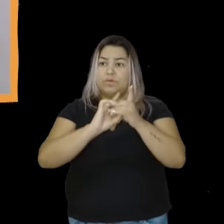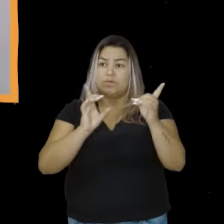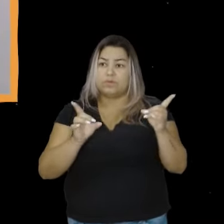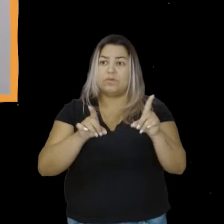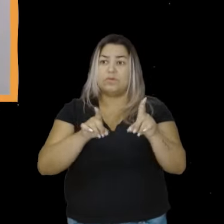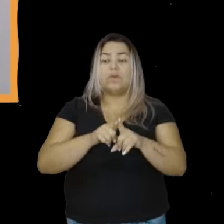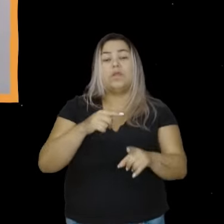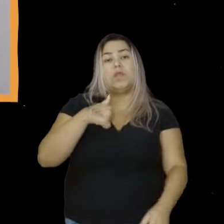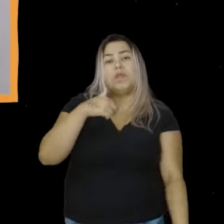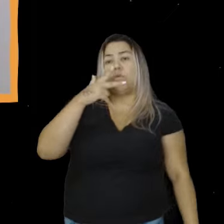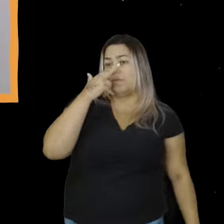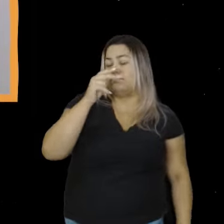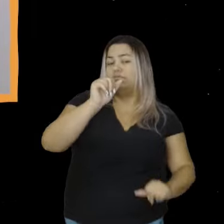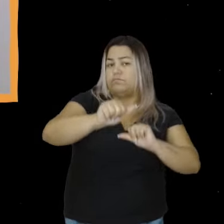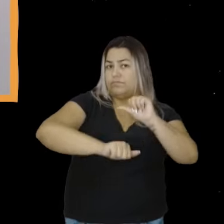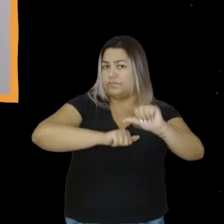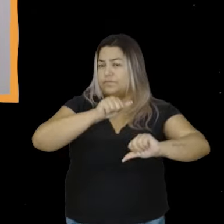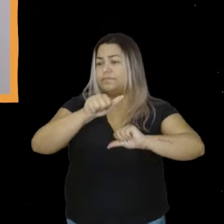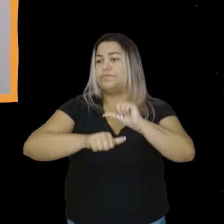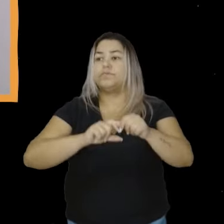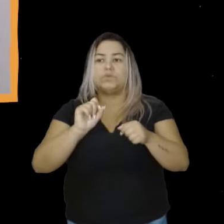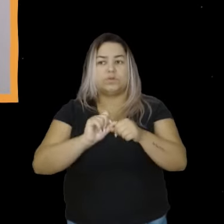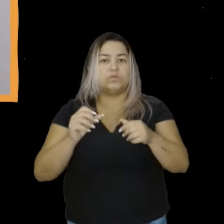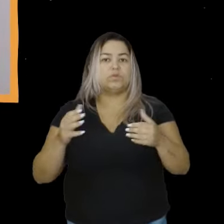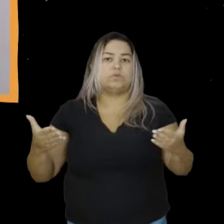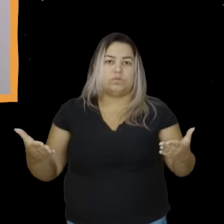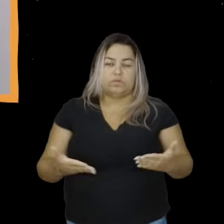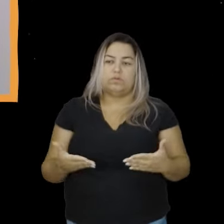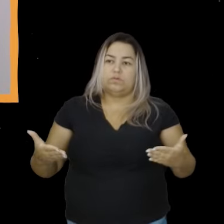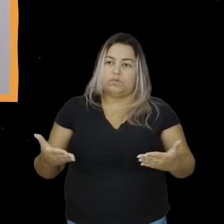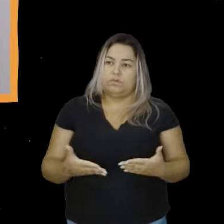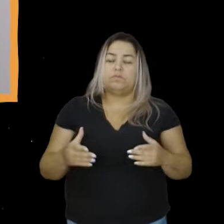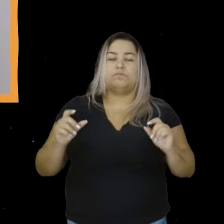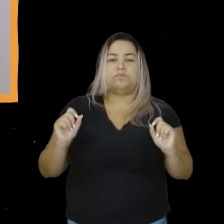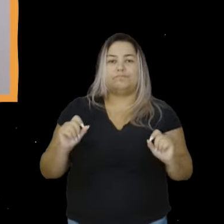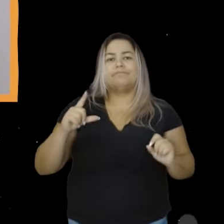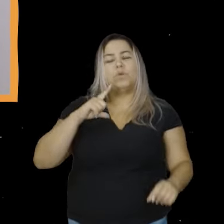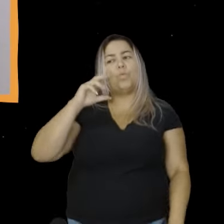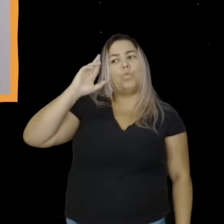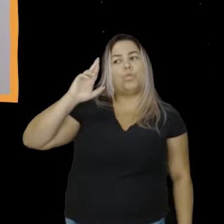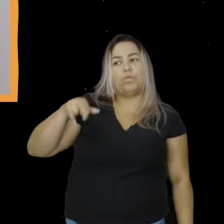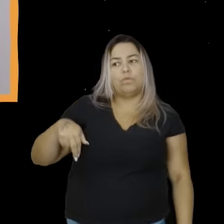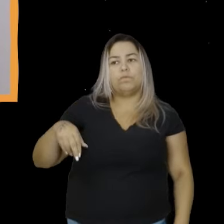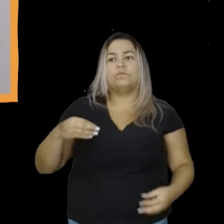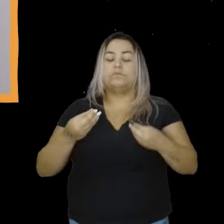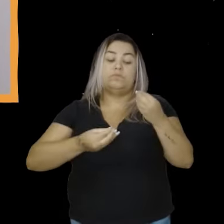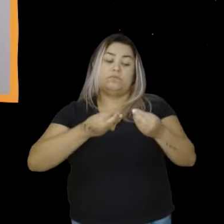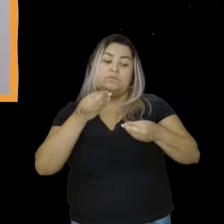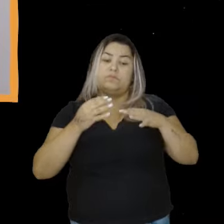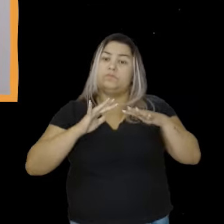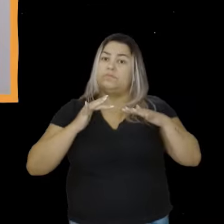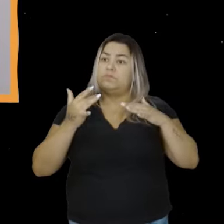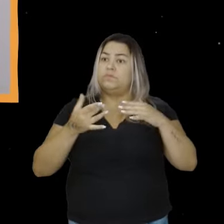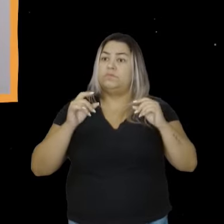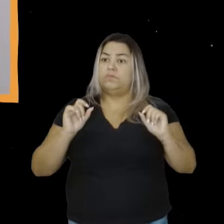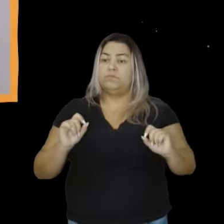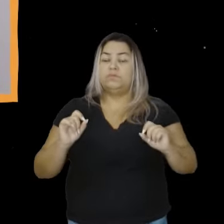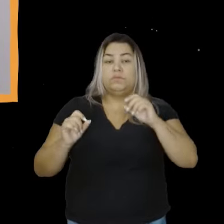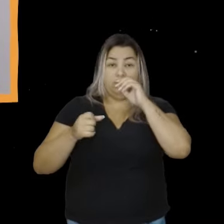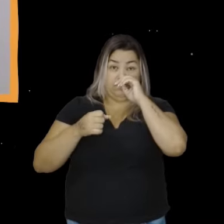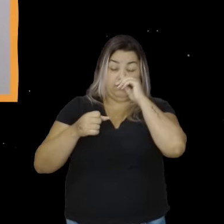que essa mudança de como as campanhas são feitas hoje em dia também é muito reflexo de como a mídia tratou o PT e a